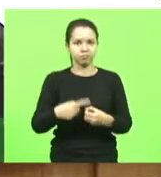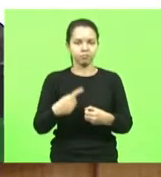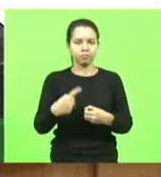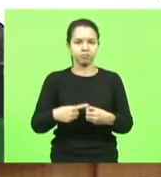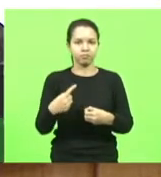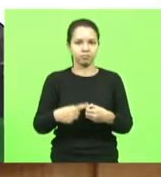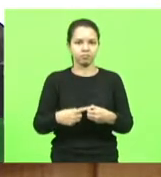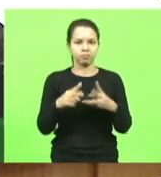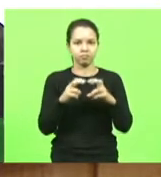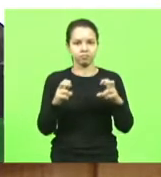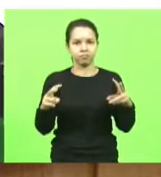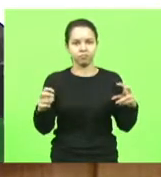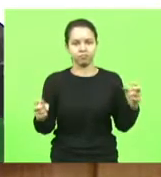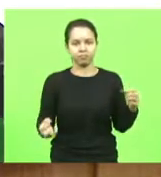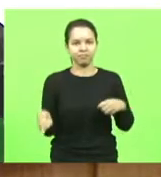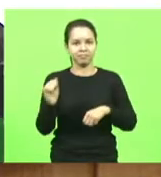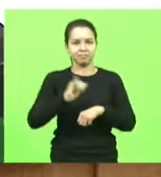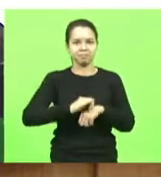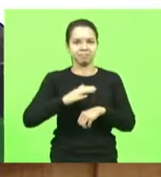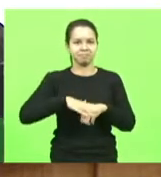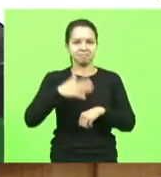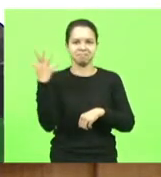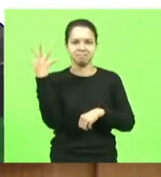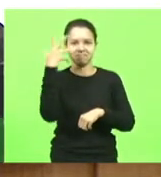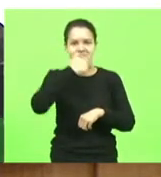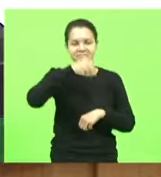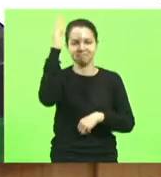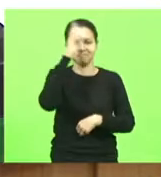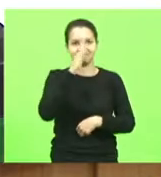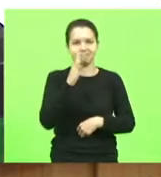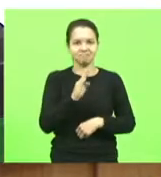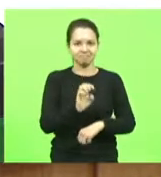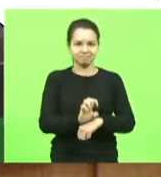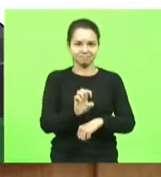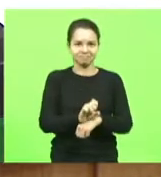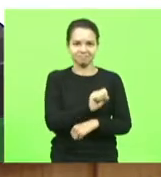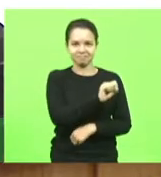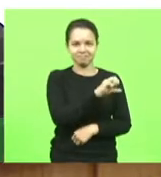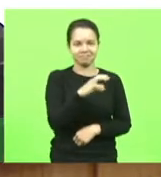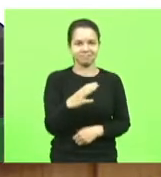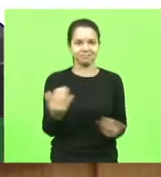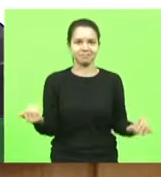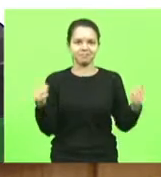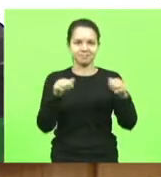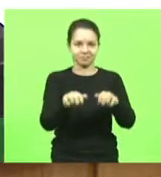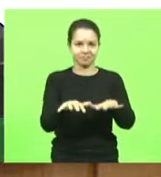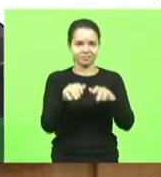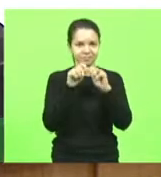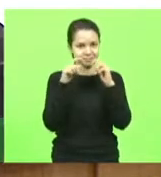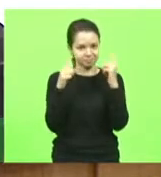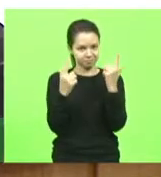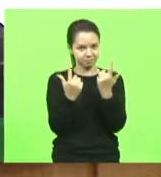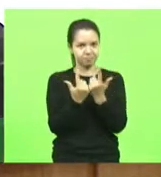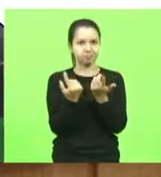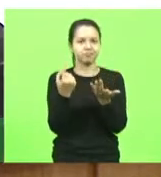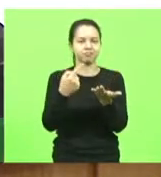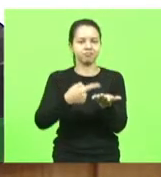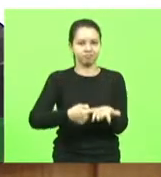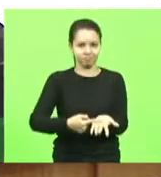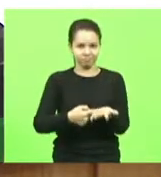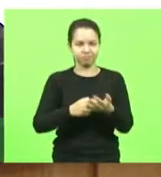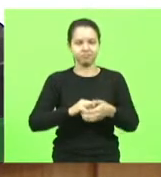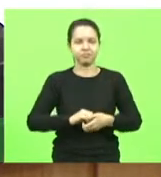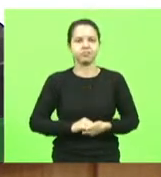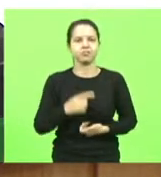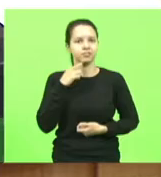Florianópolis, capital mais bela do Brasil e do Estado de Santa Catarina, reuniu-se a Assembleia Legislativa em sessão ordinária. Havendo